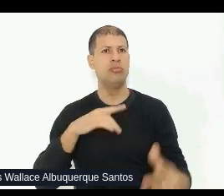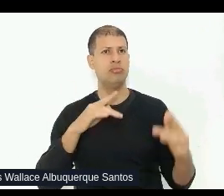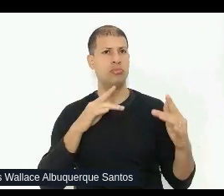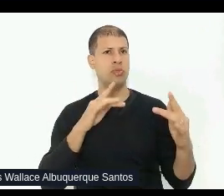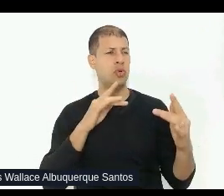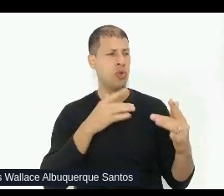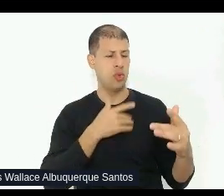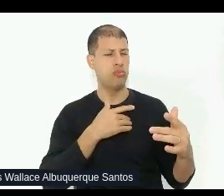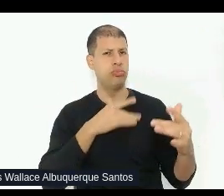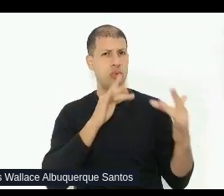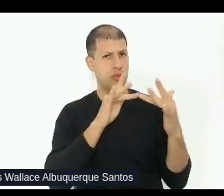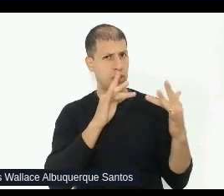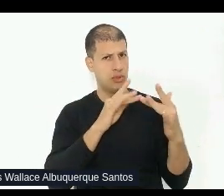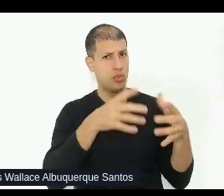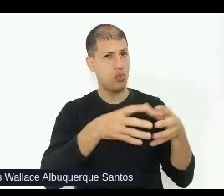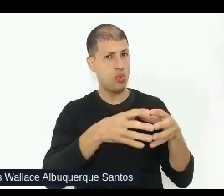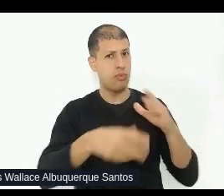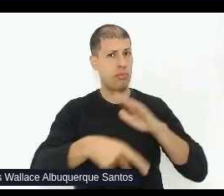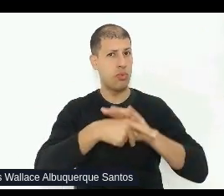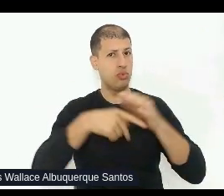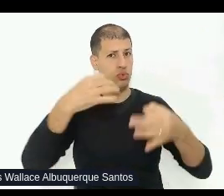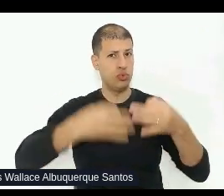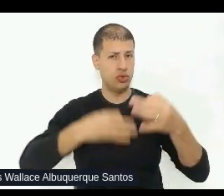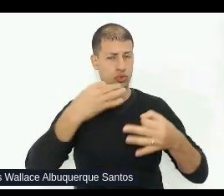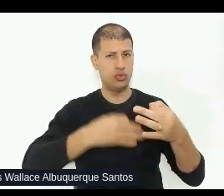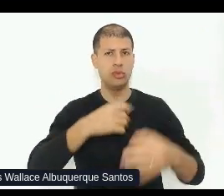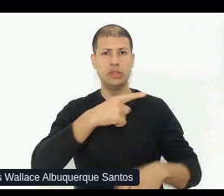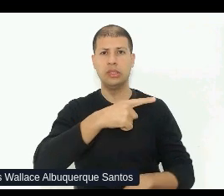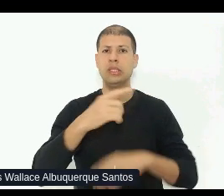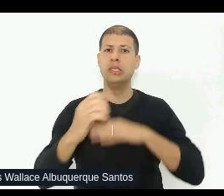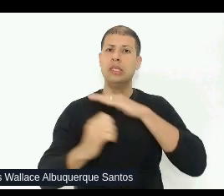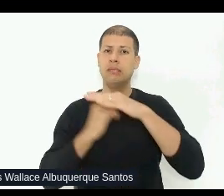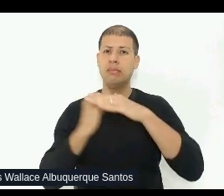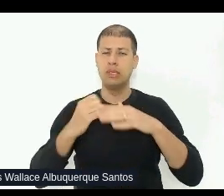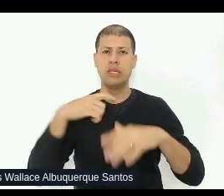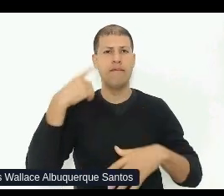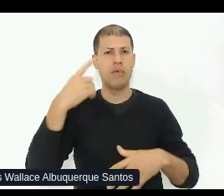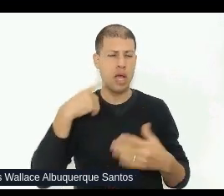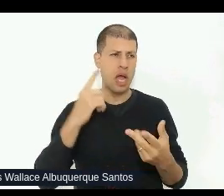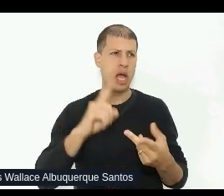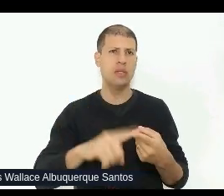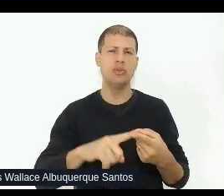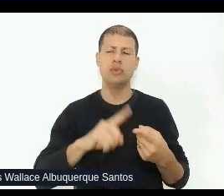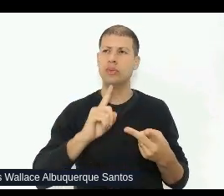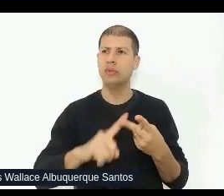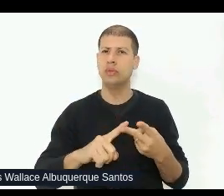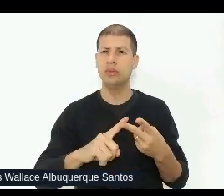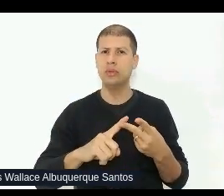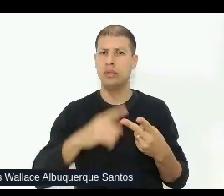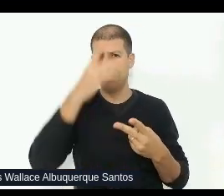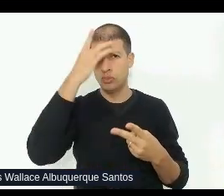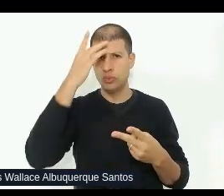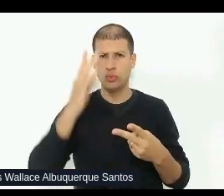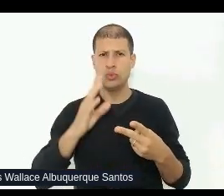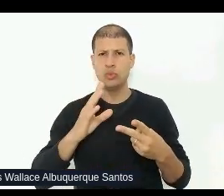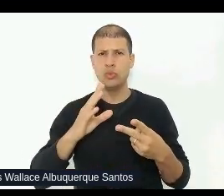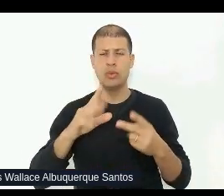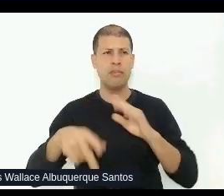jurídico da empresa que eu trabalhava, um advogado e uma pessoa específica de LGPD